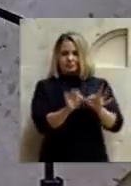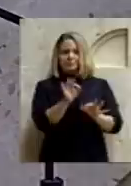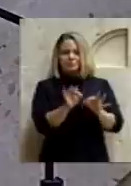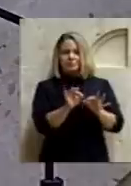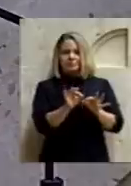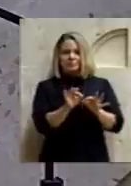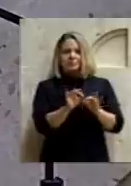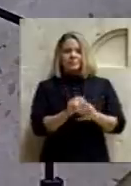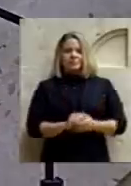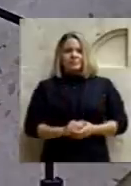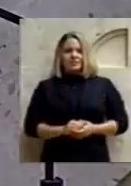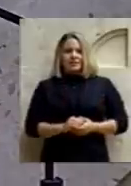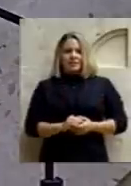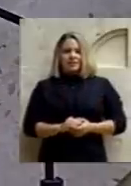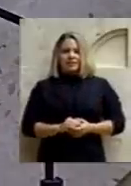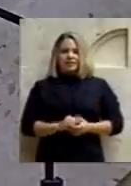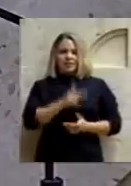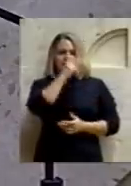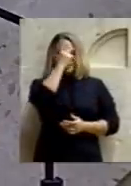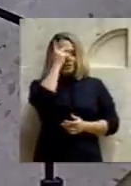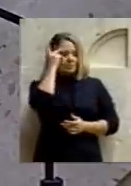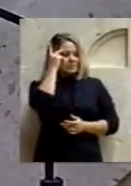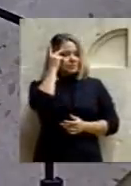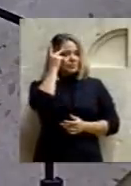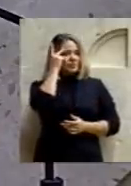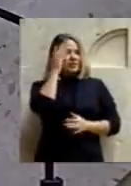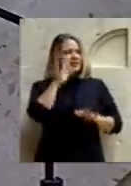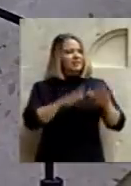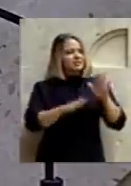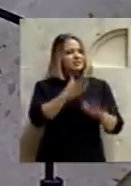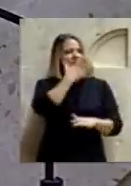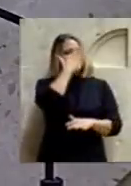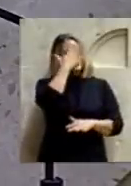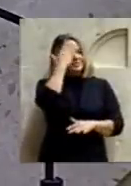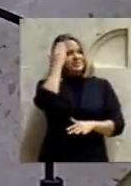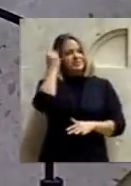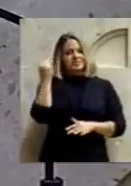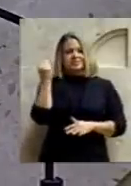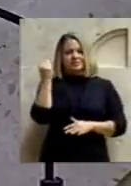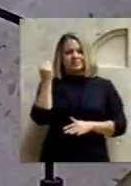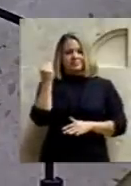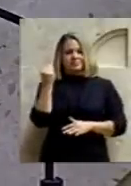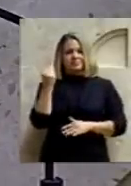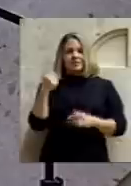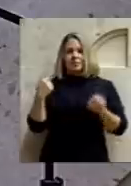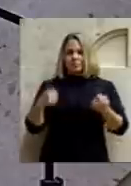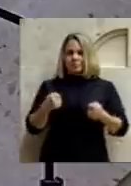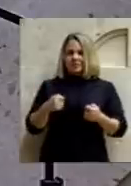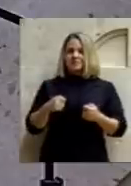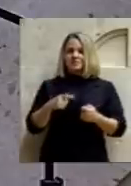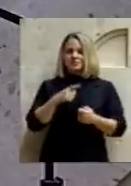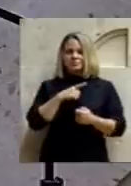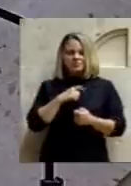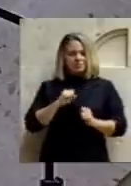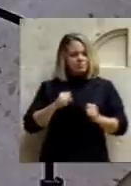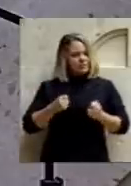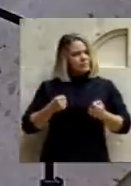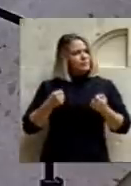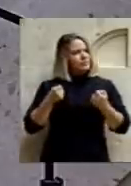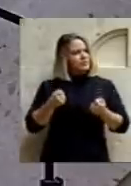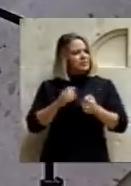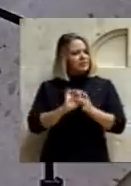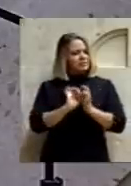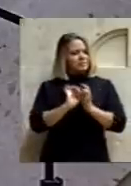Essa figura tão esquecida às vezes, né? É preciso reforçar a independência